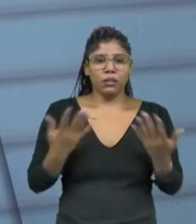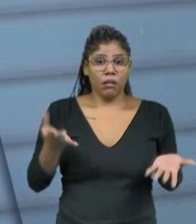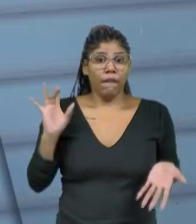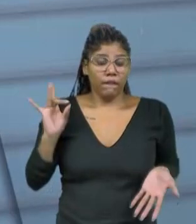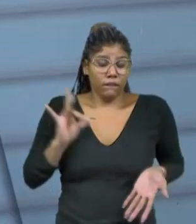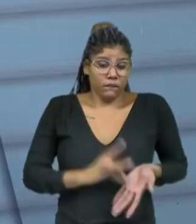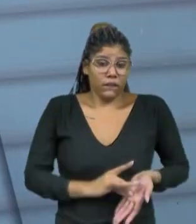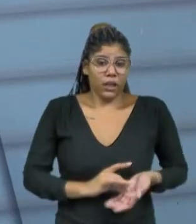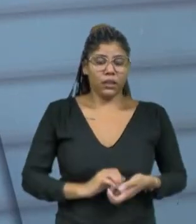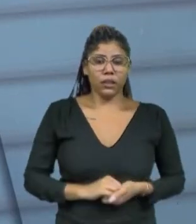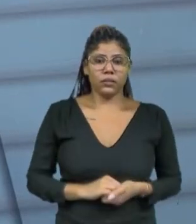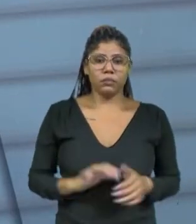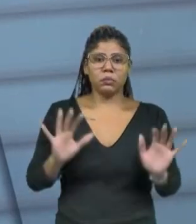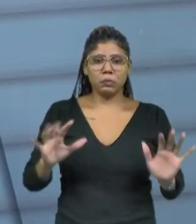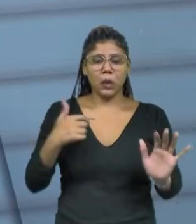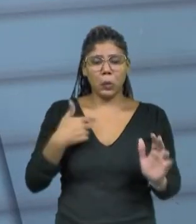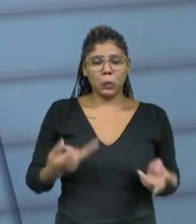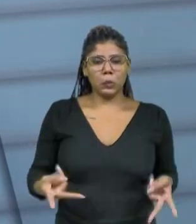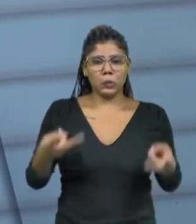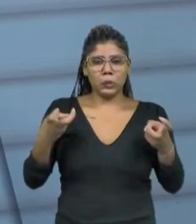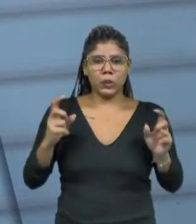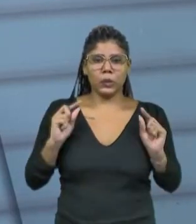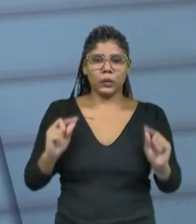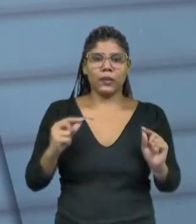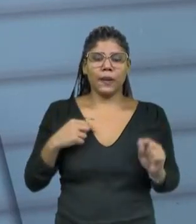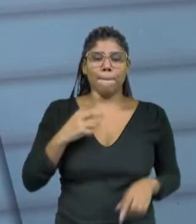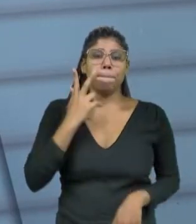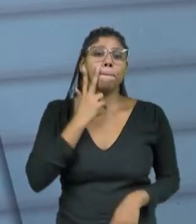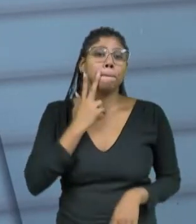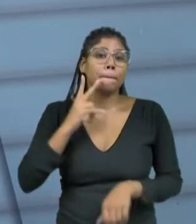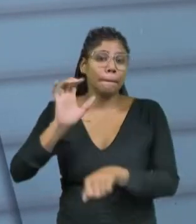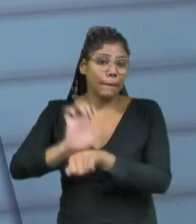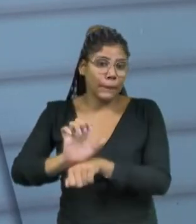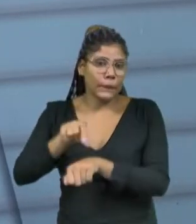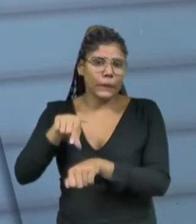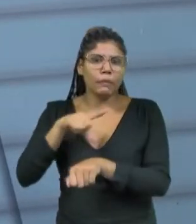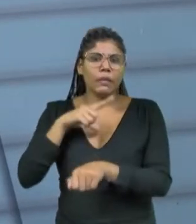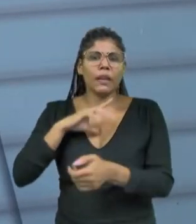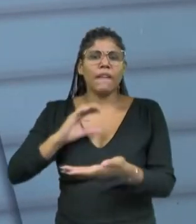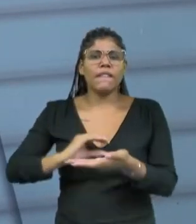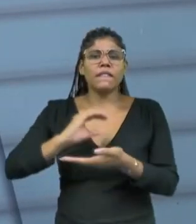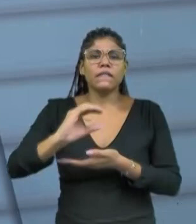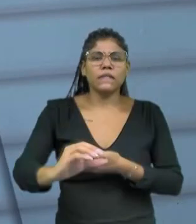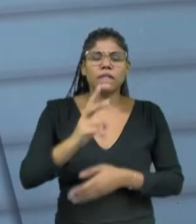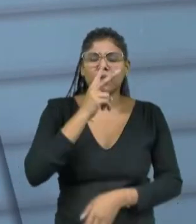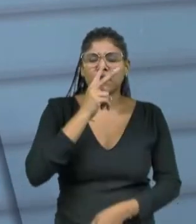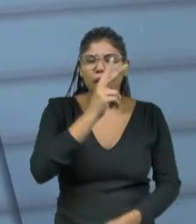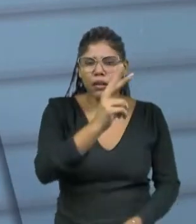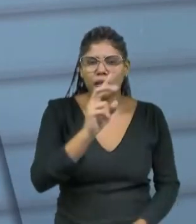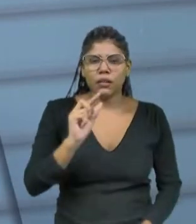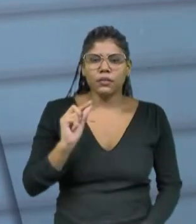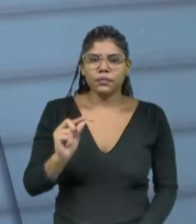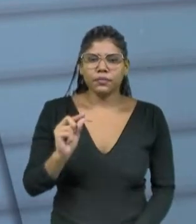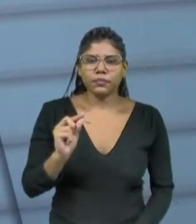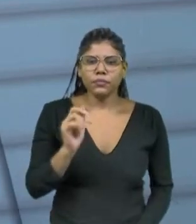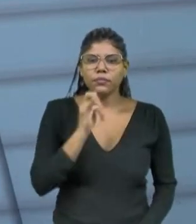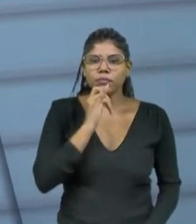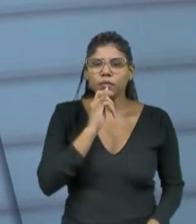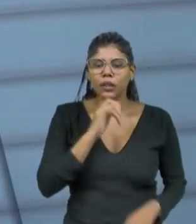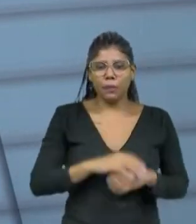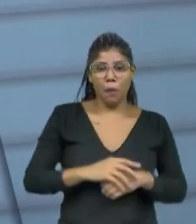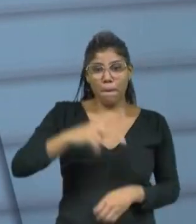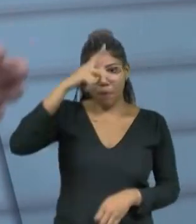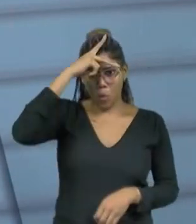fato. O que eu vejo é que o Ceará, ele fez grandes investimentos, né? Por exemplo, Porto